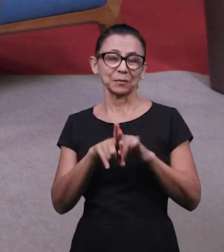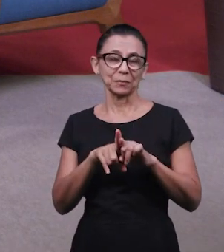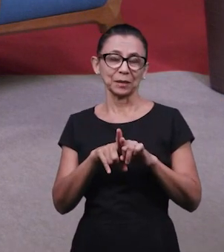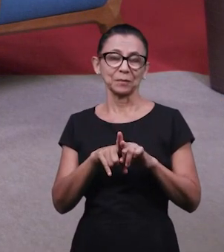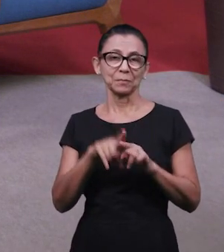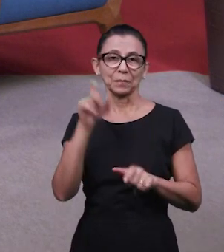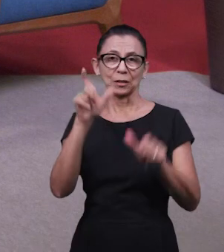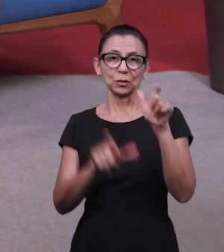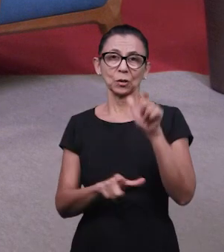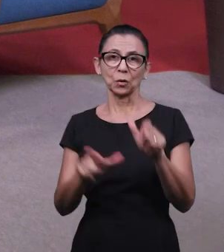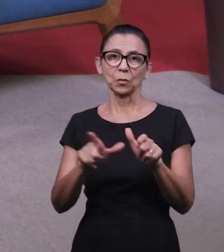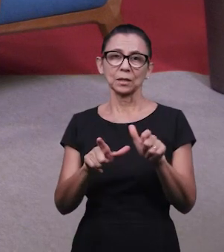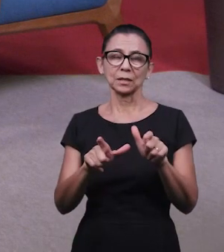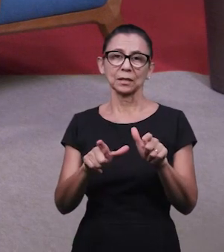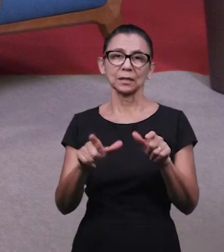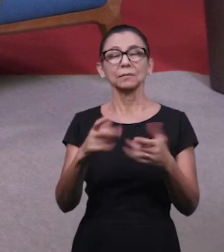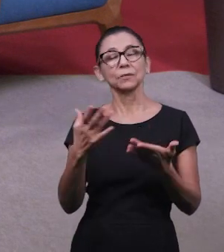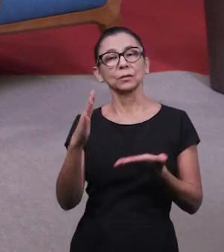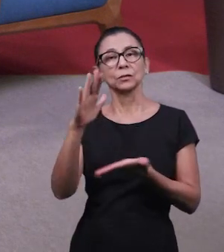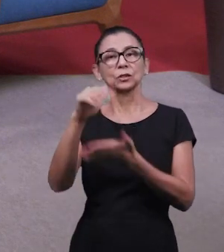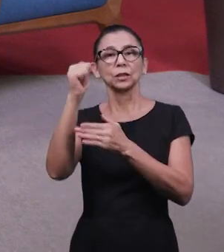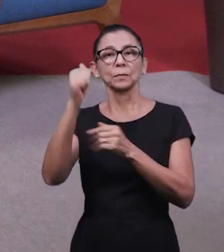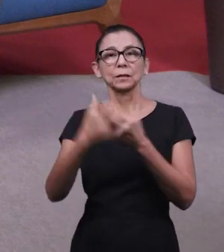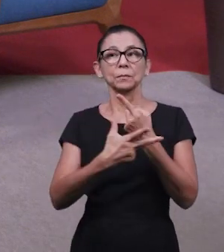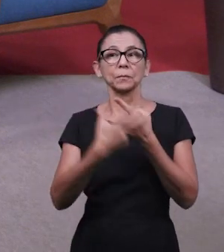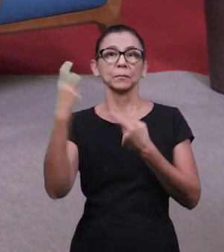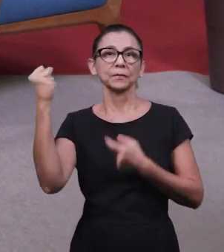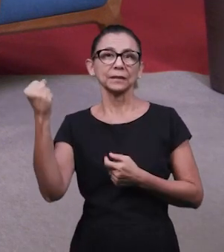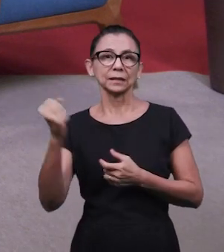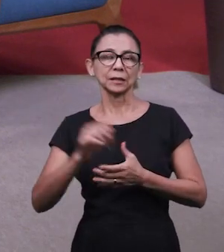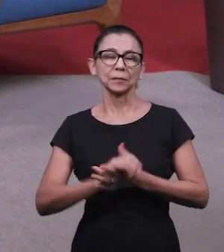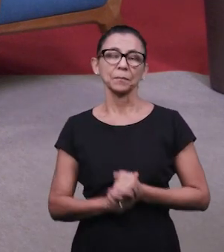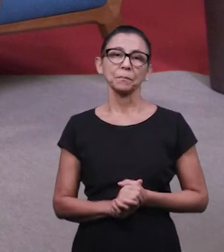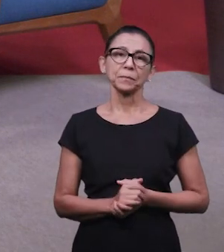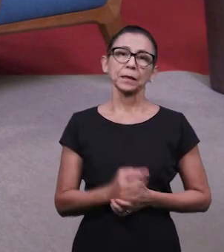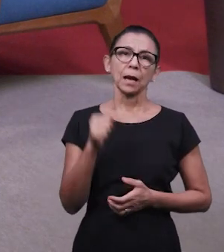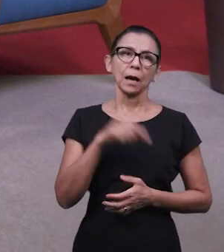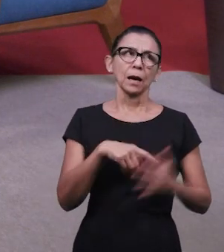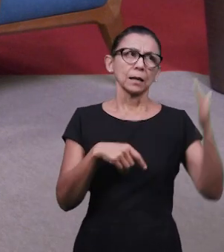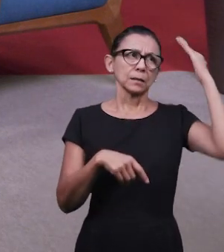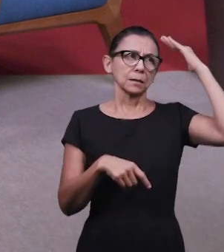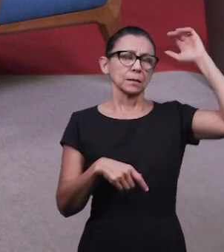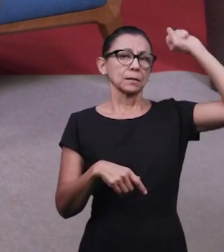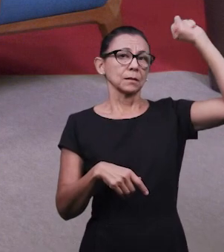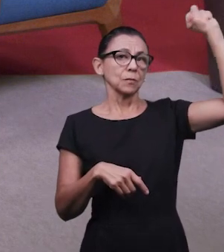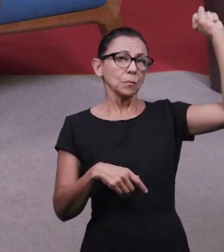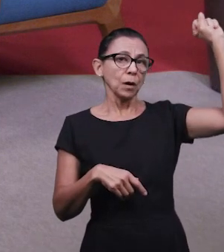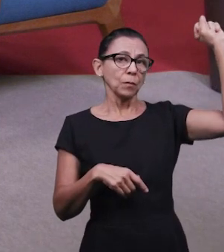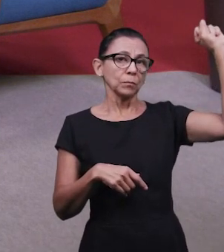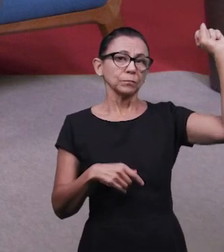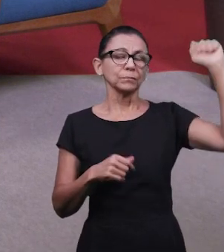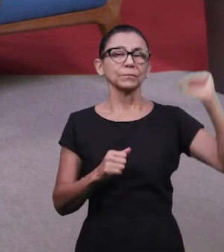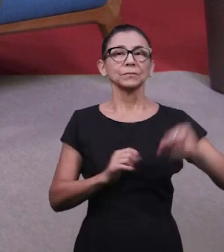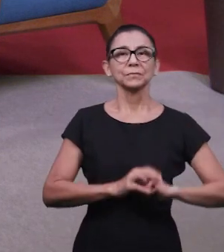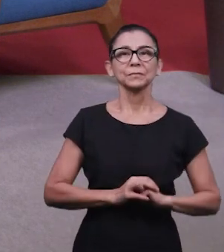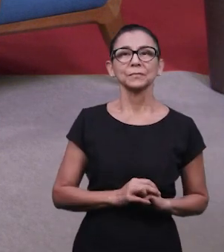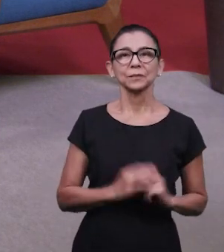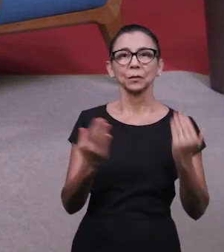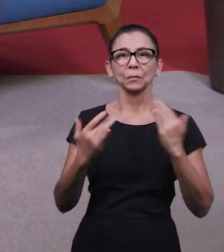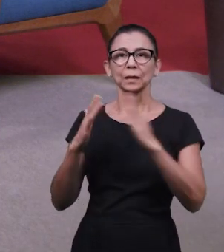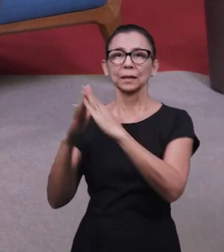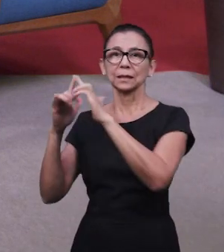encontramos na vida de Davi e de seus valentes um excelente tipo do Senhor Jesus e de seus servos, chamados para